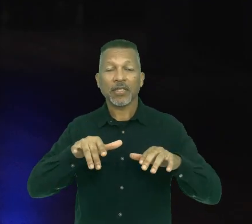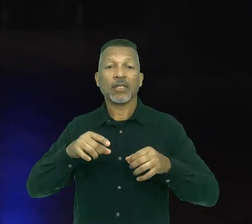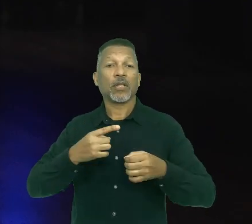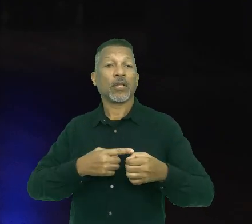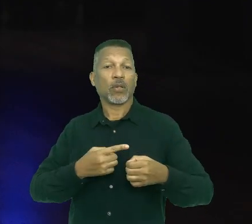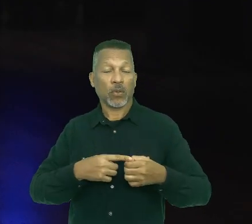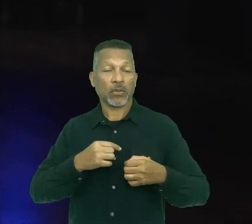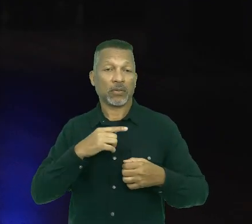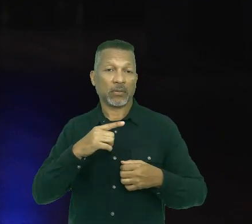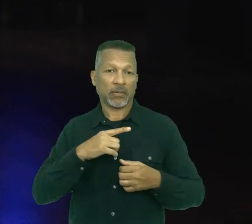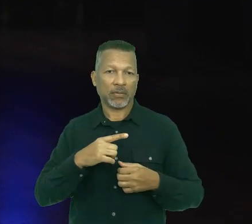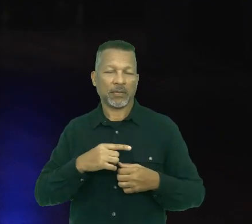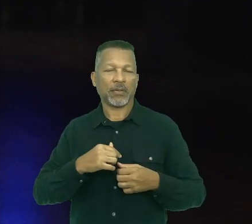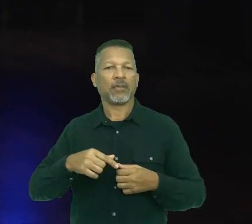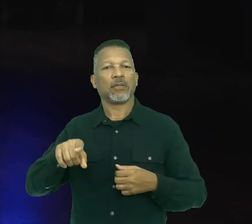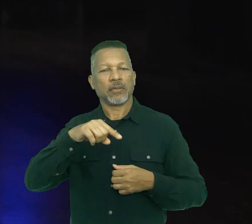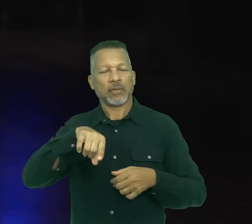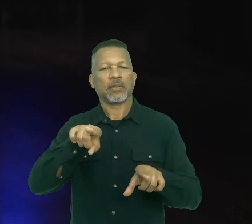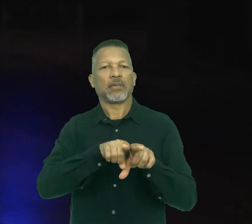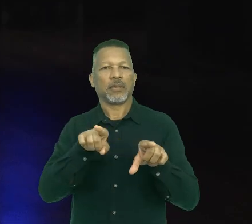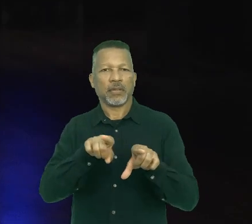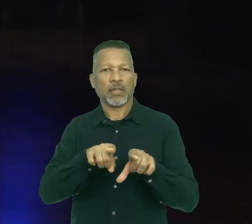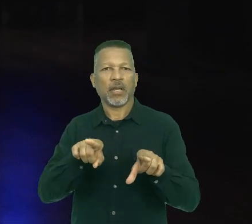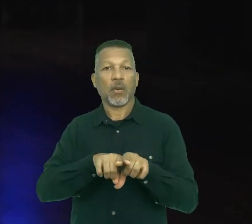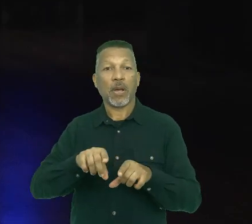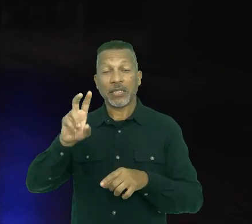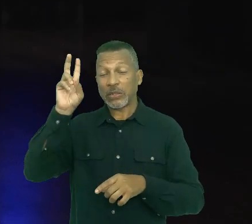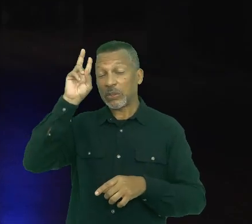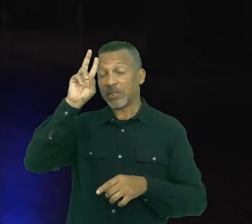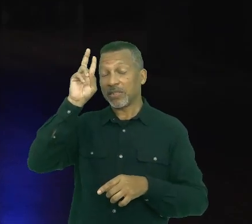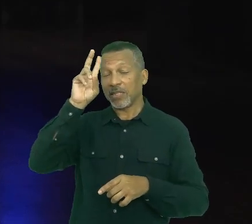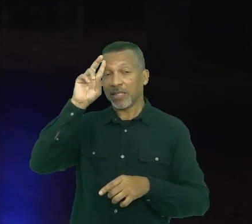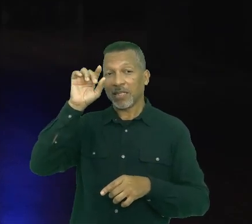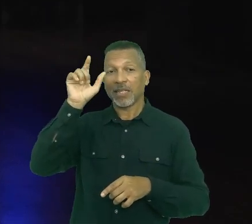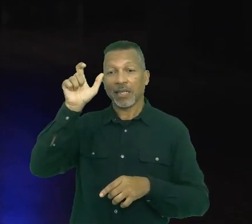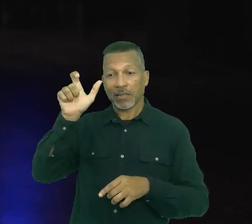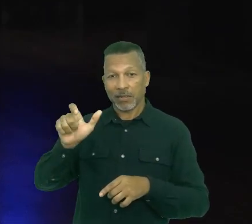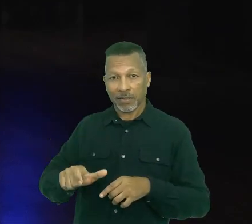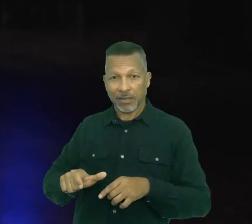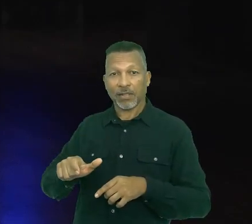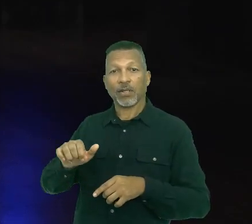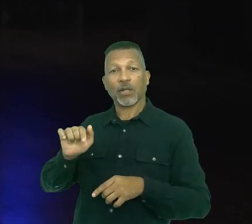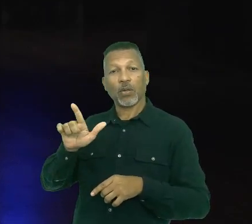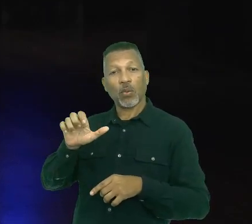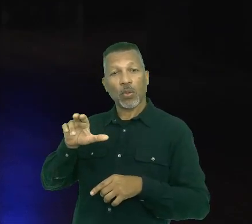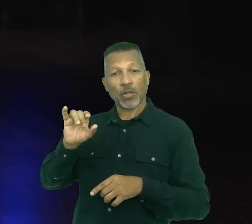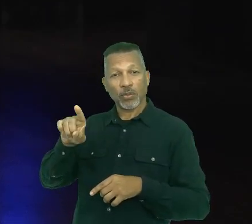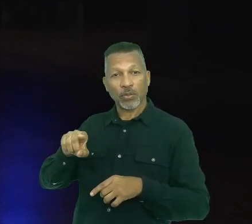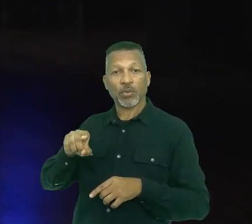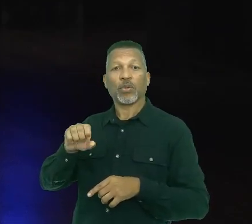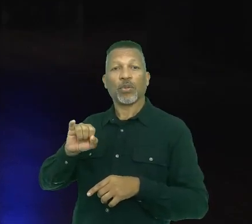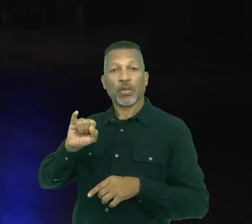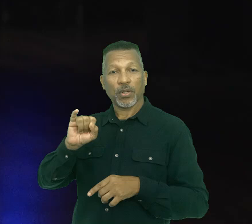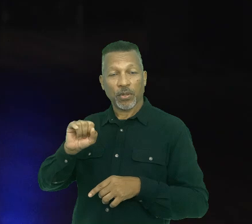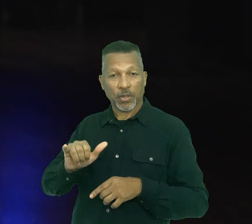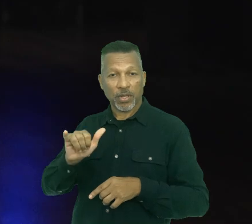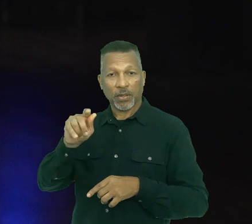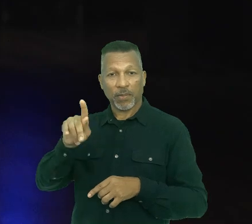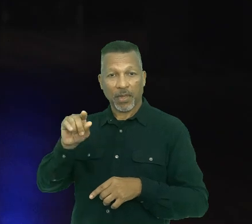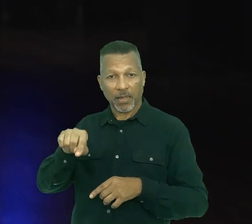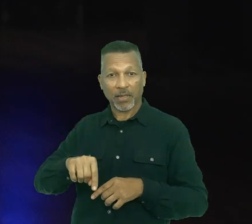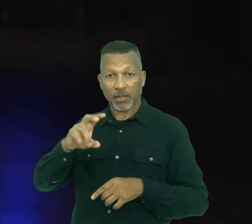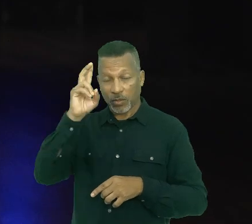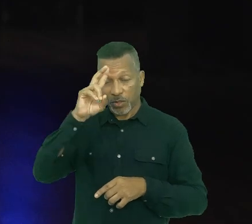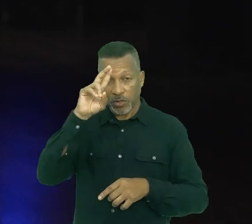usina. A gente tem, inclusive, uma lenda maravilhosa, que é dessa loura do IP, né, que conta a história dos operários,